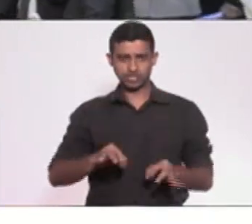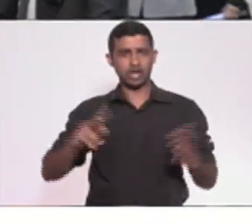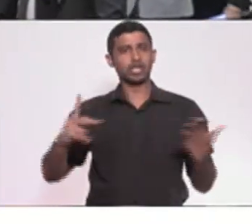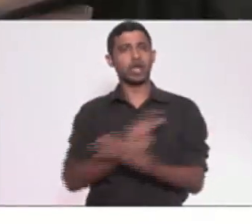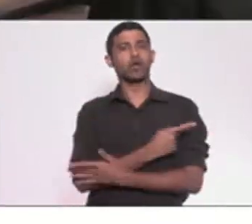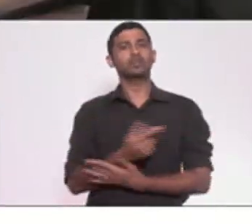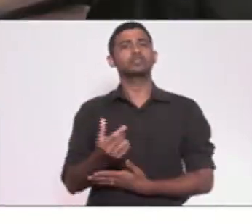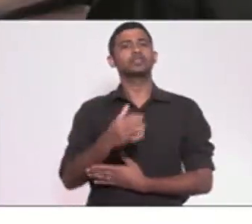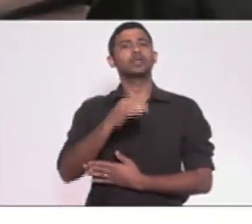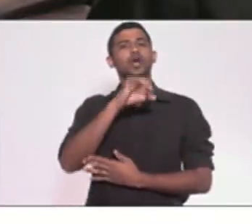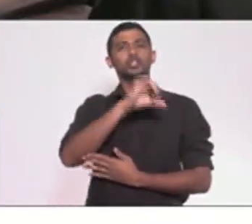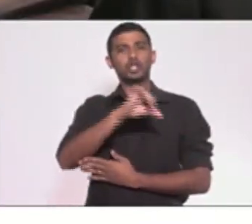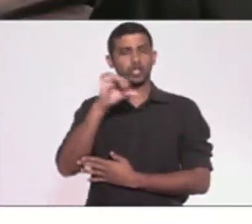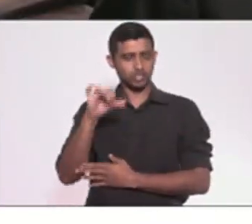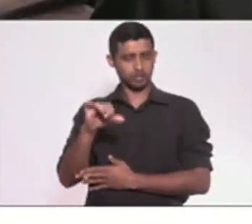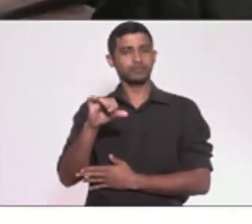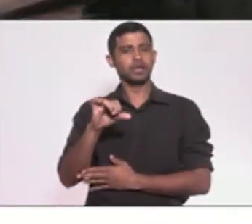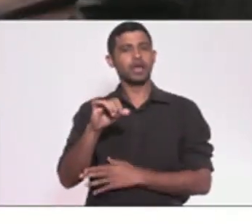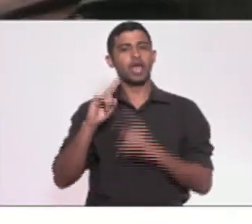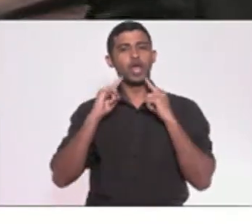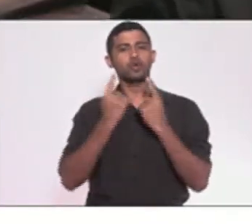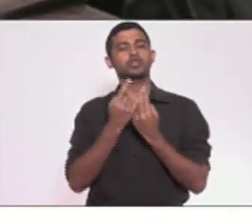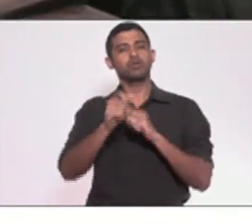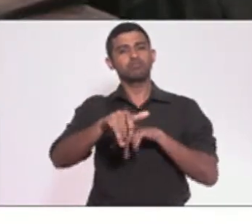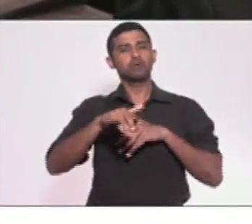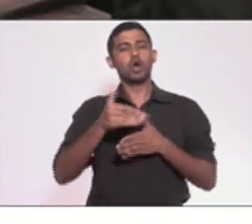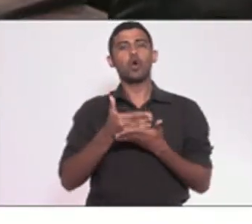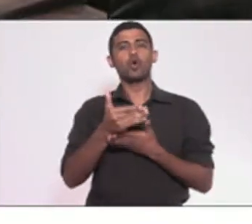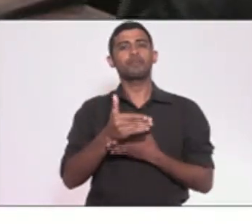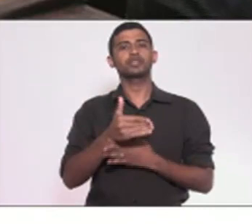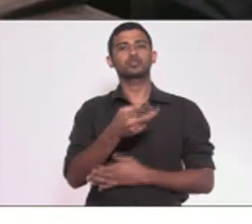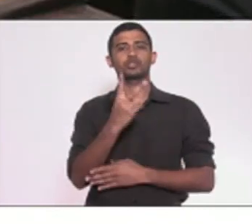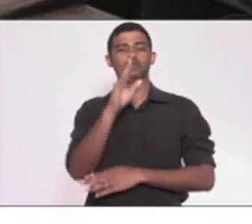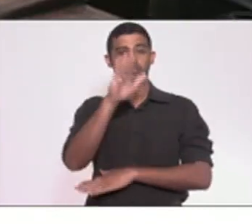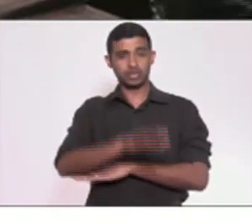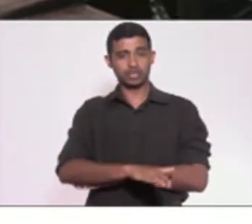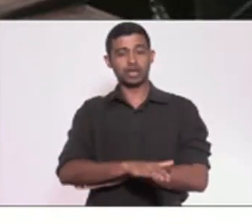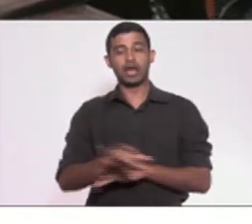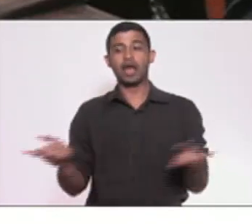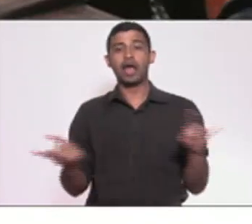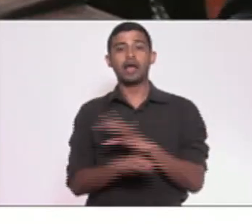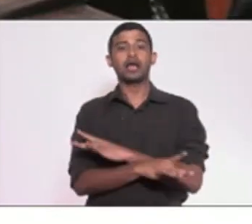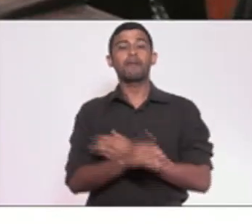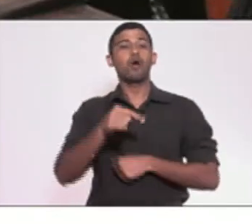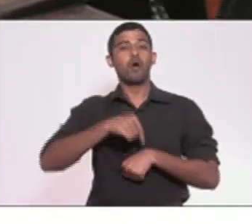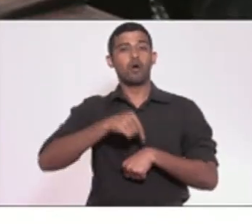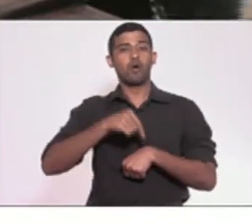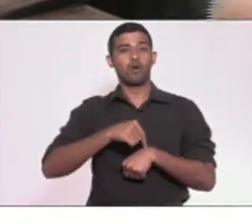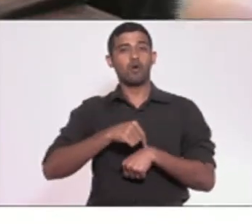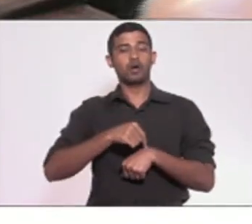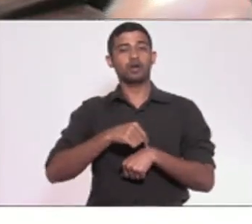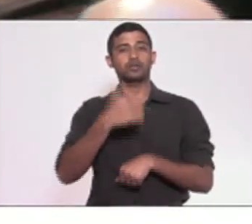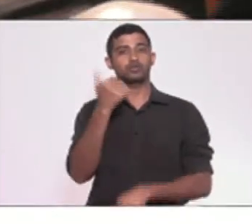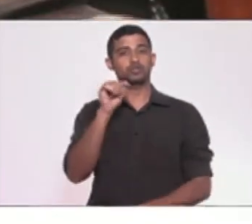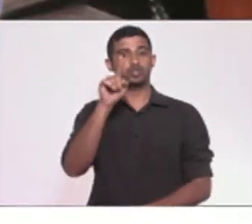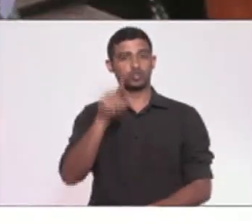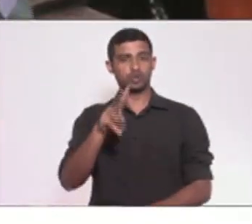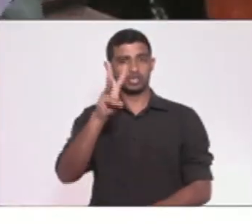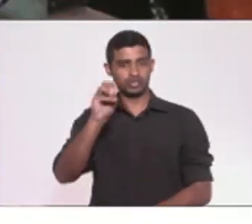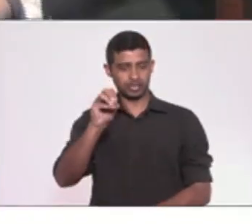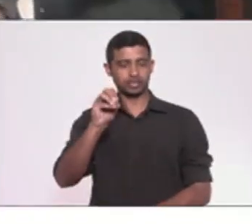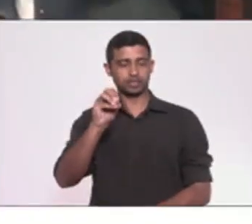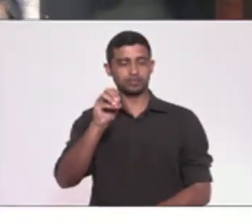na 91ª sessão ordinária, que, iniciada às 14 horas, encerrou-se às 18 horas e 30